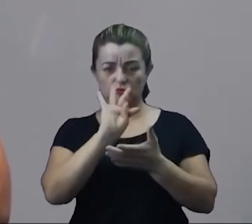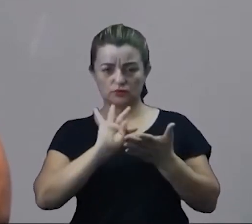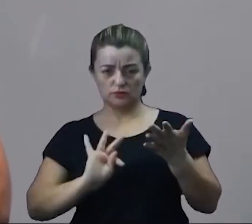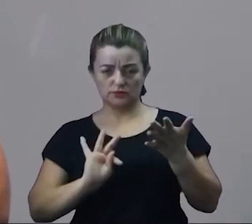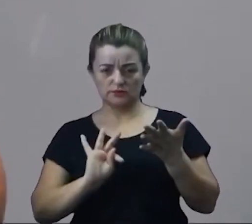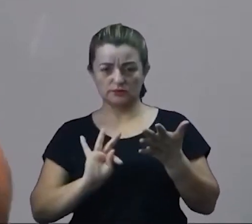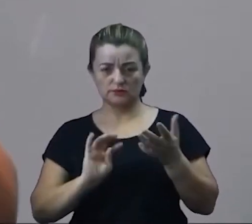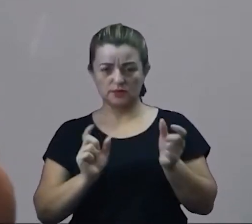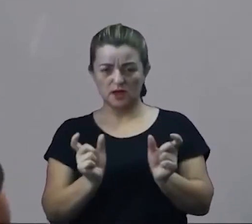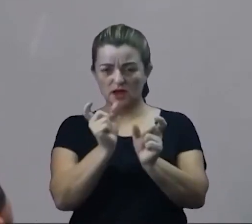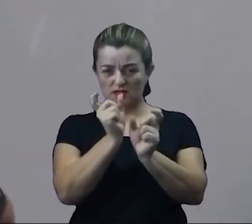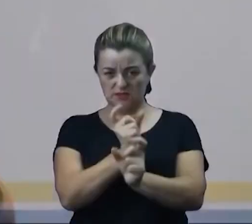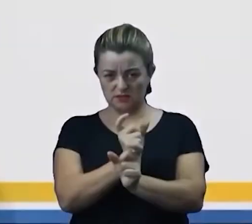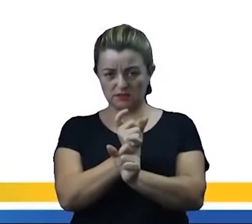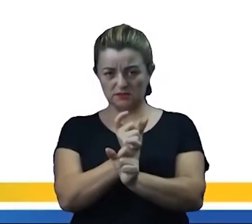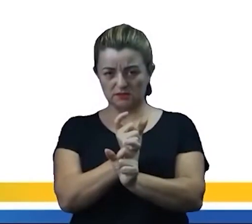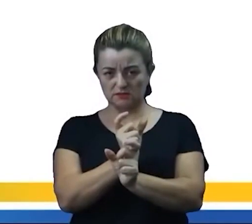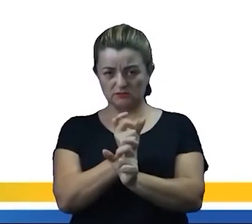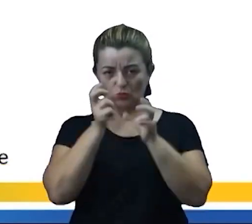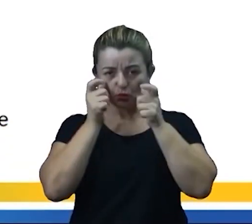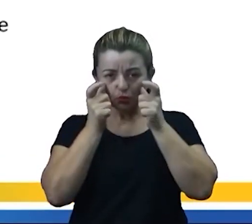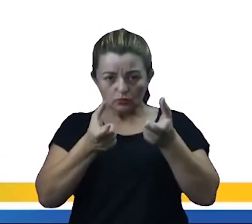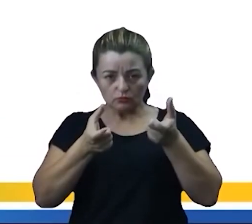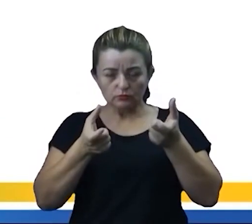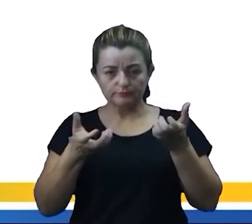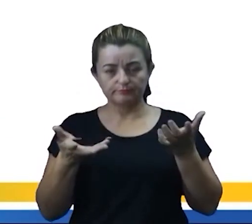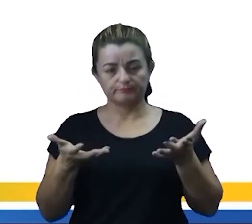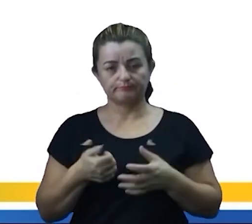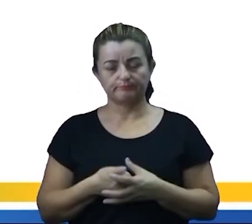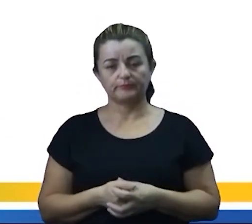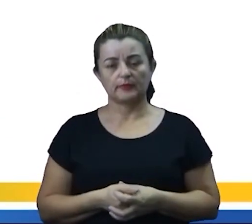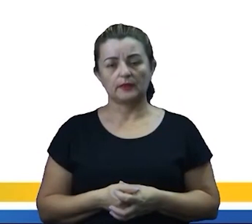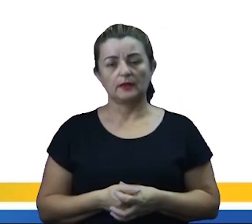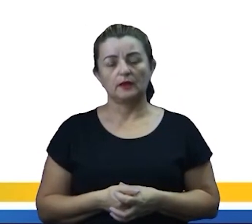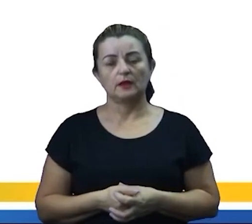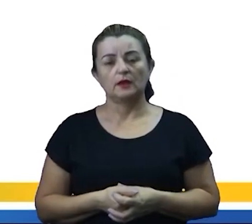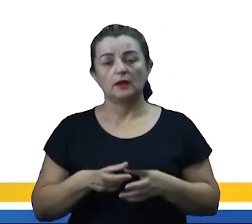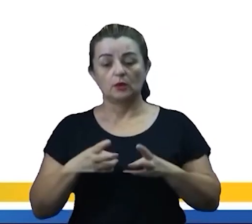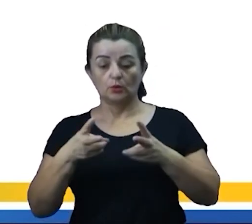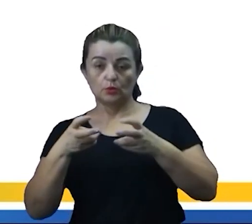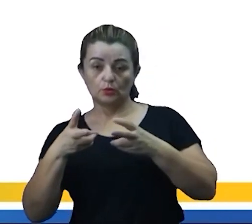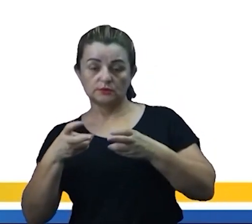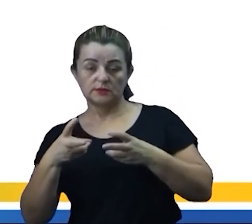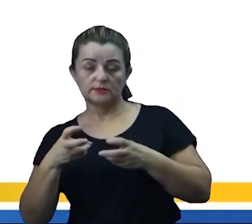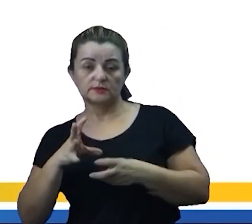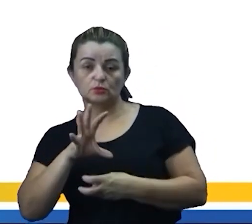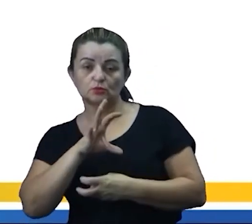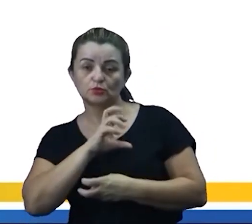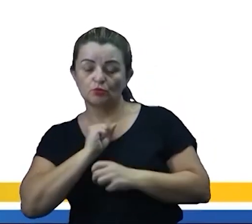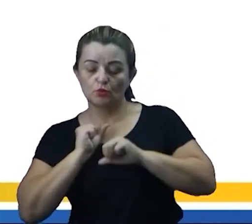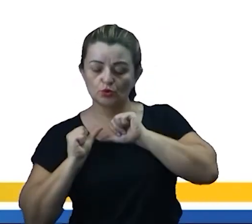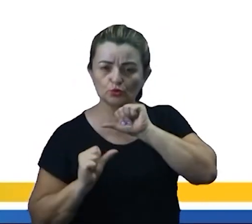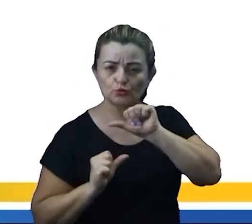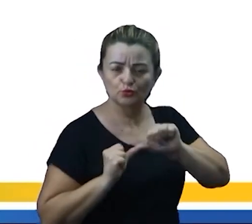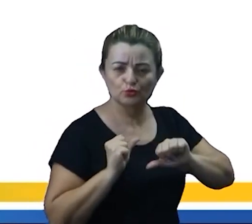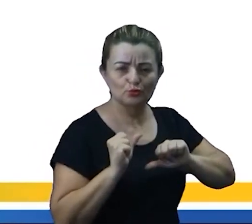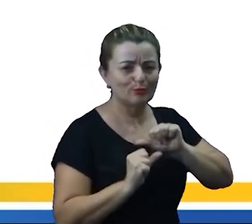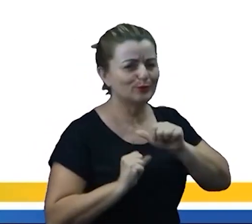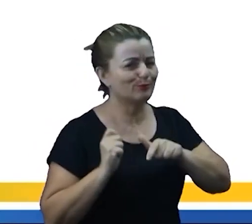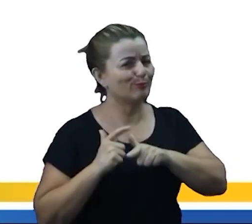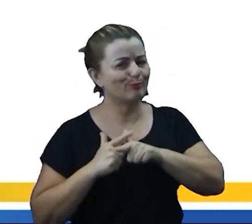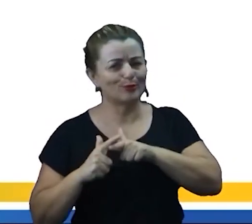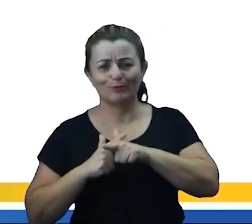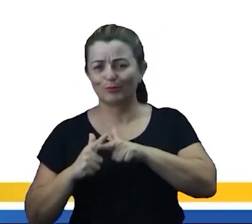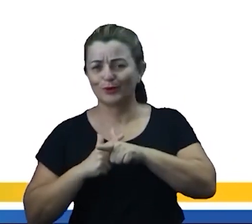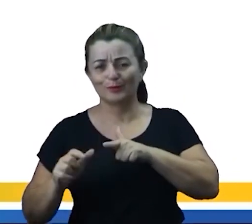As antíteses chamaram a atenção? B. A concepção de amor que se transforma em tormenta, em